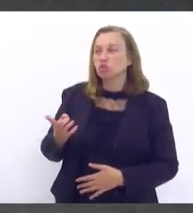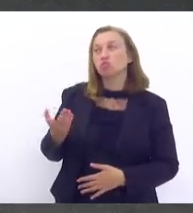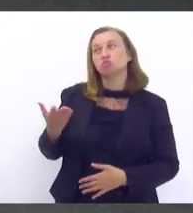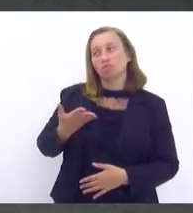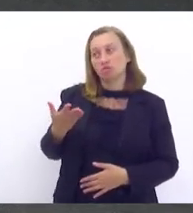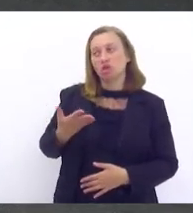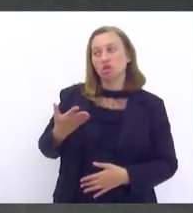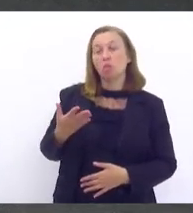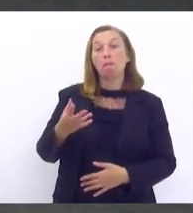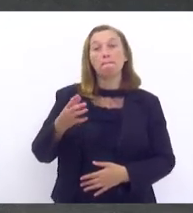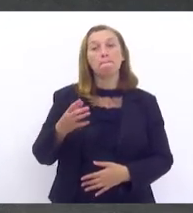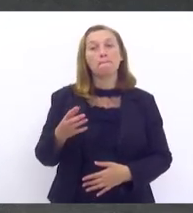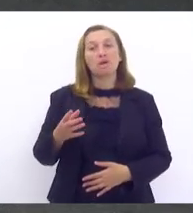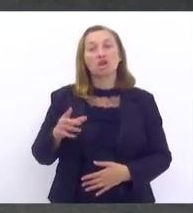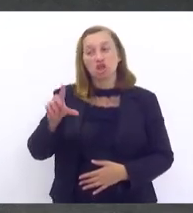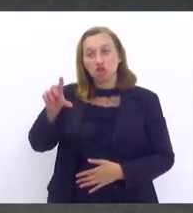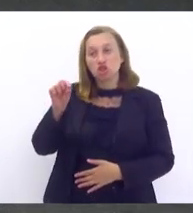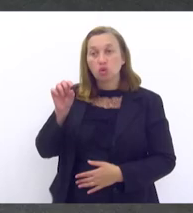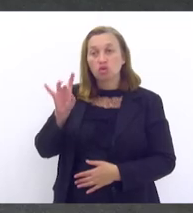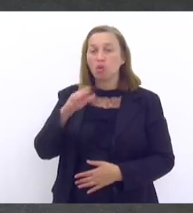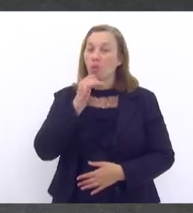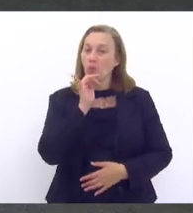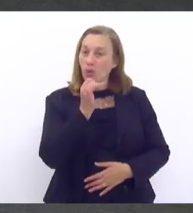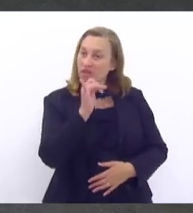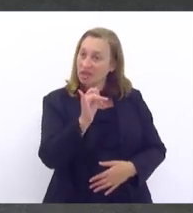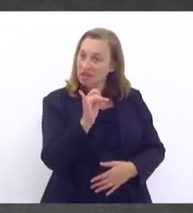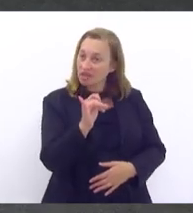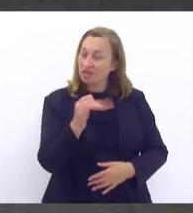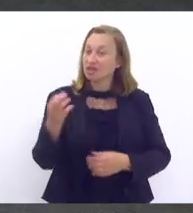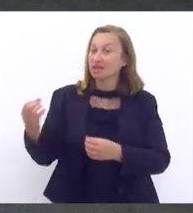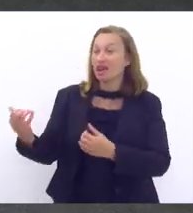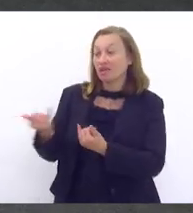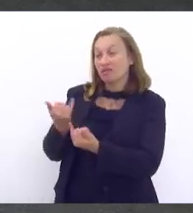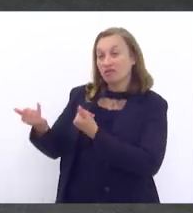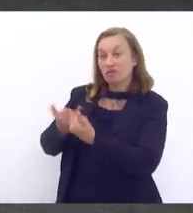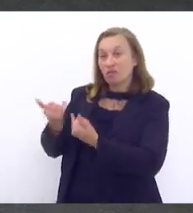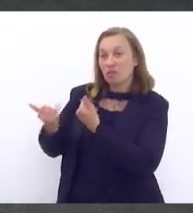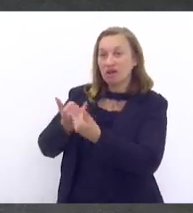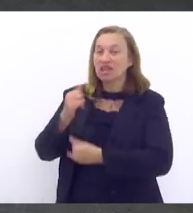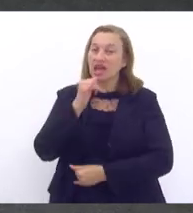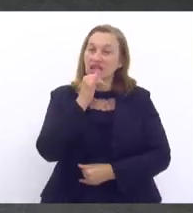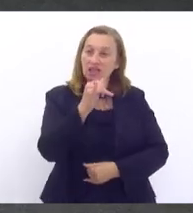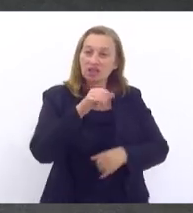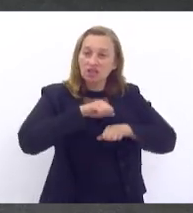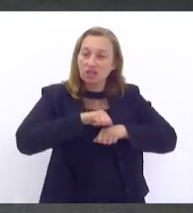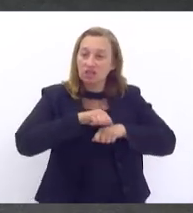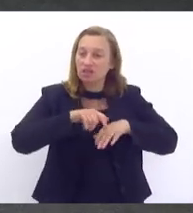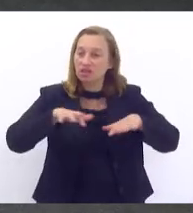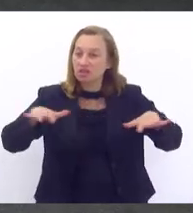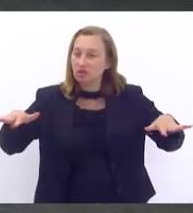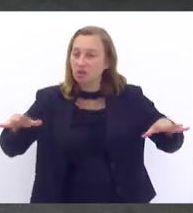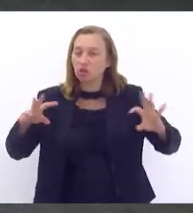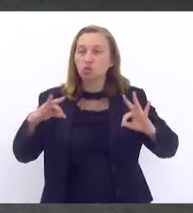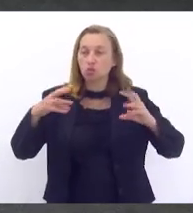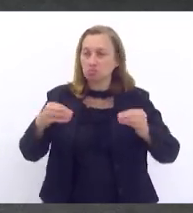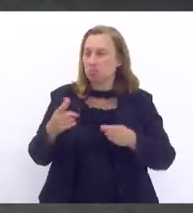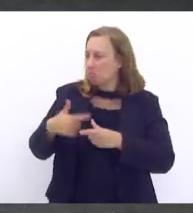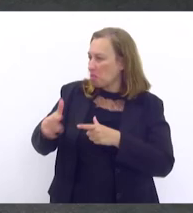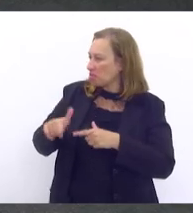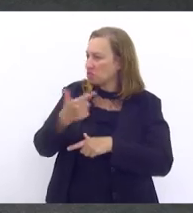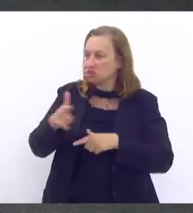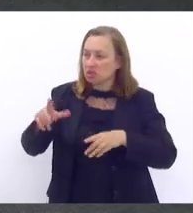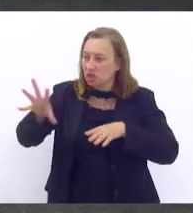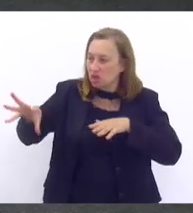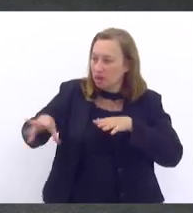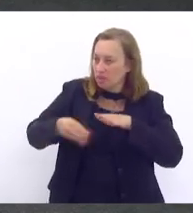colega prefere ficar com a energia, que ele estava me informando que a energia abrange isso tudo. Para mim, não tem problema não, eu retiro a